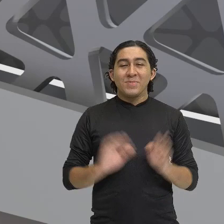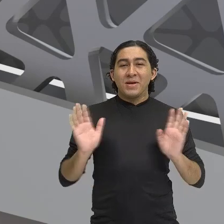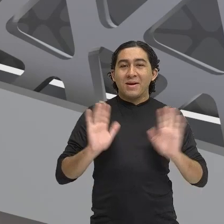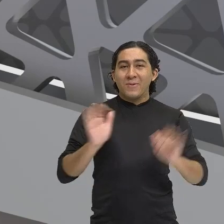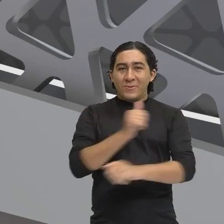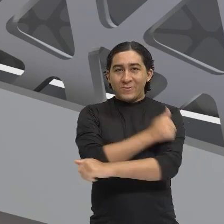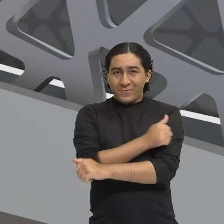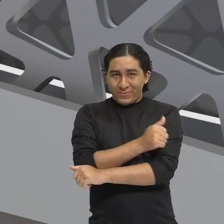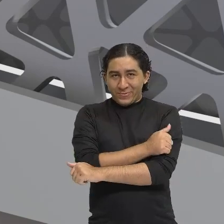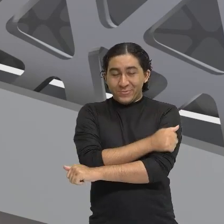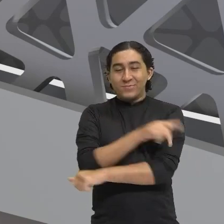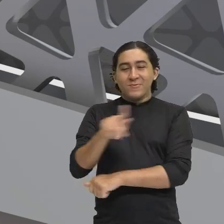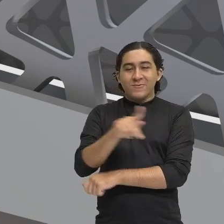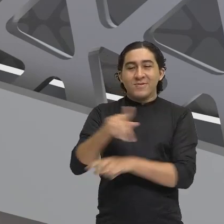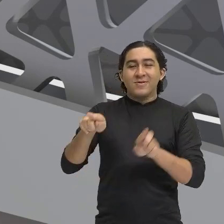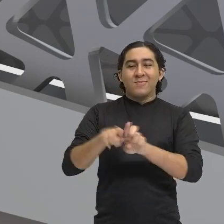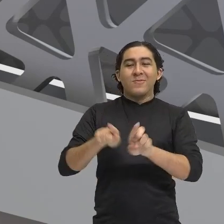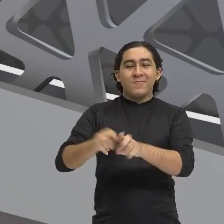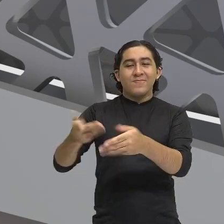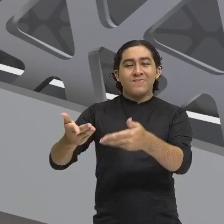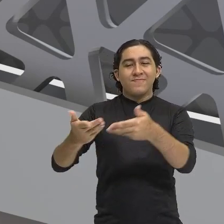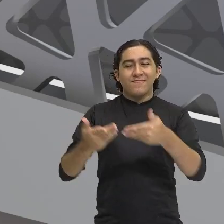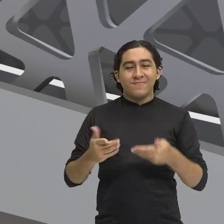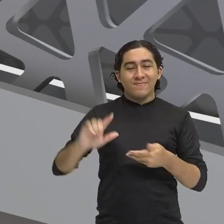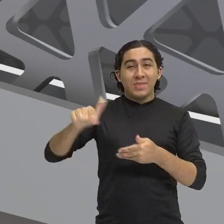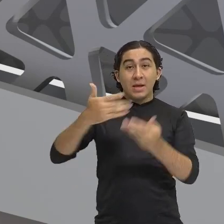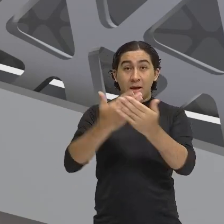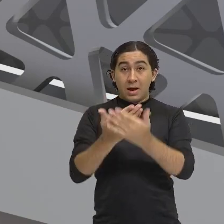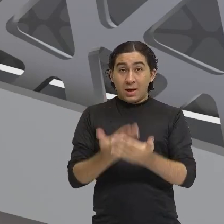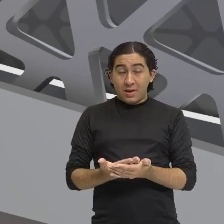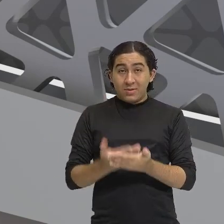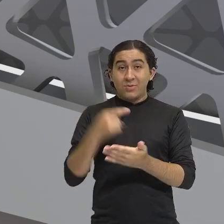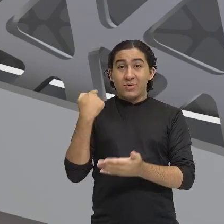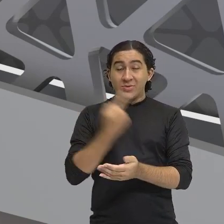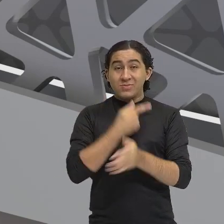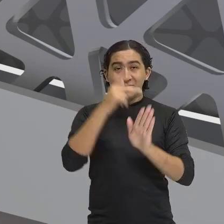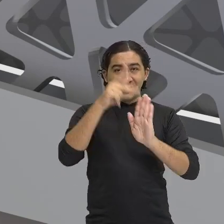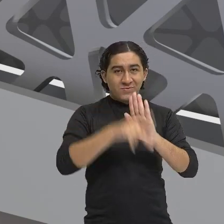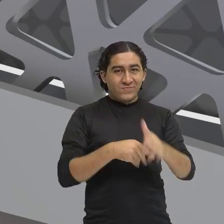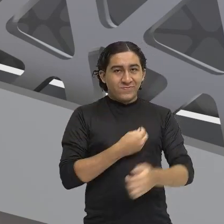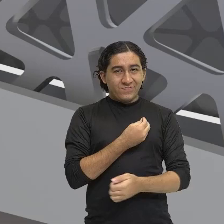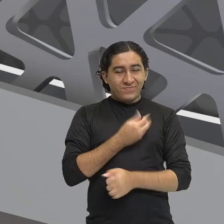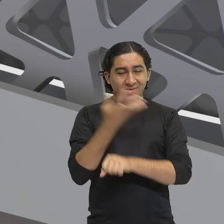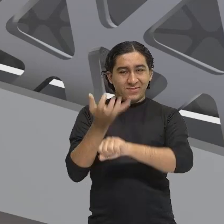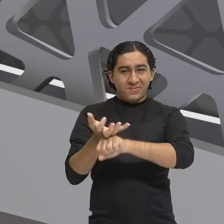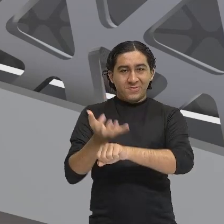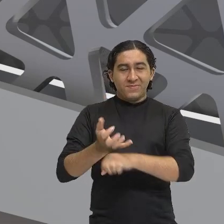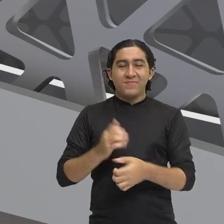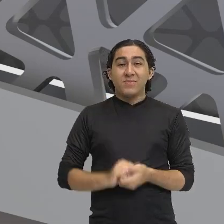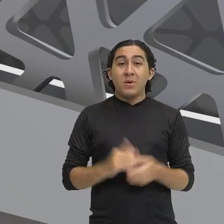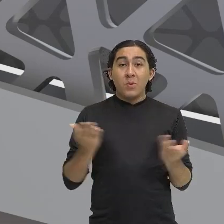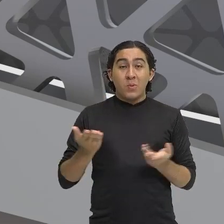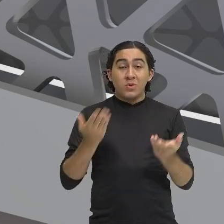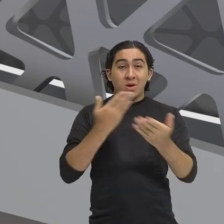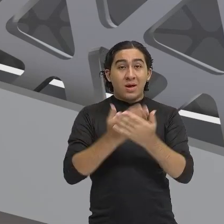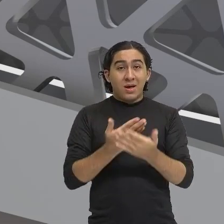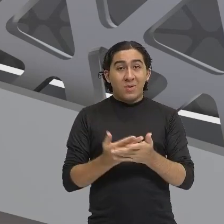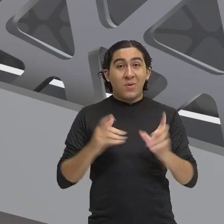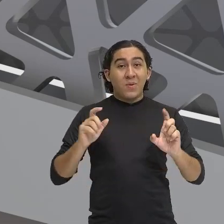colegas professores, sejam bem-vindos a mais uma aula do nosso projeto de vida. Hoje a nossa aula